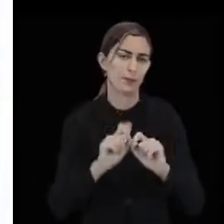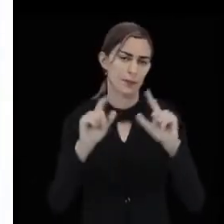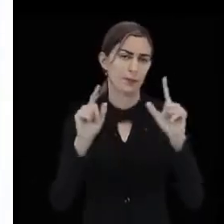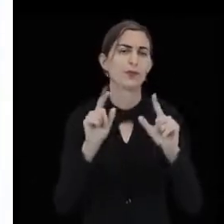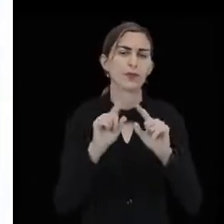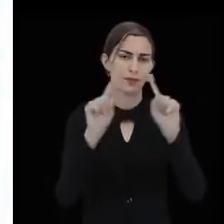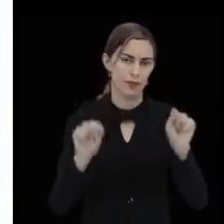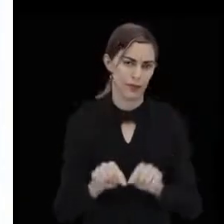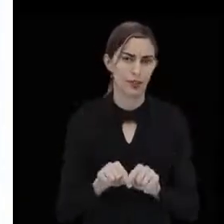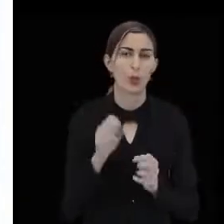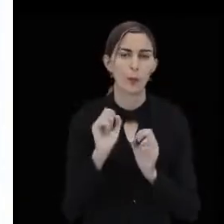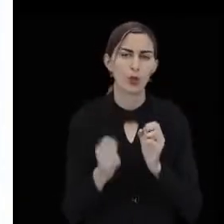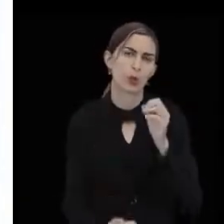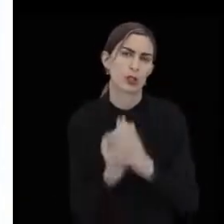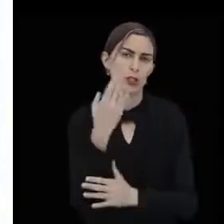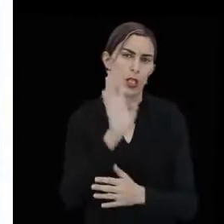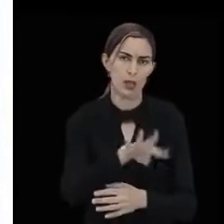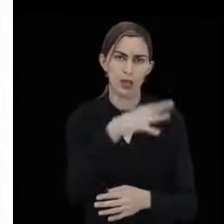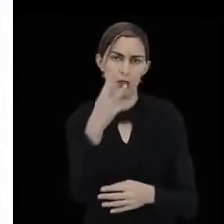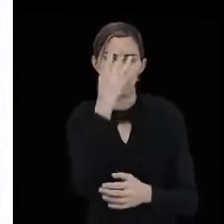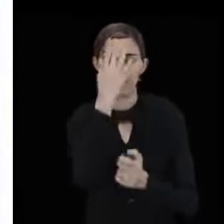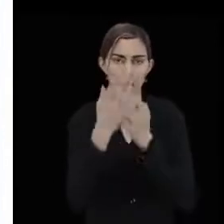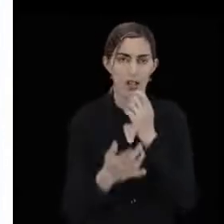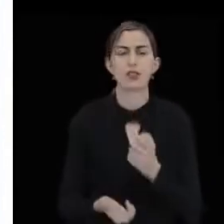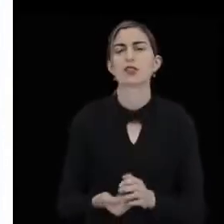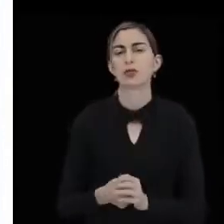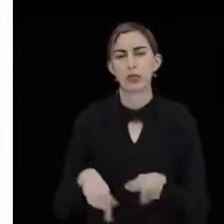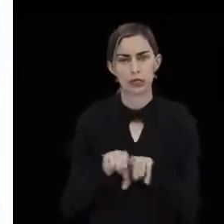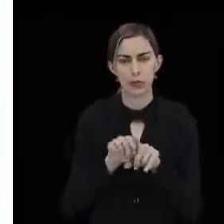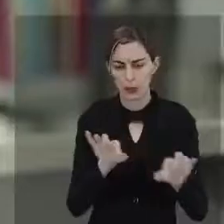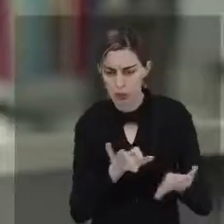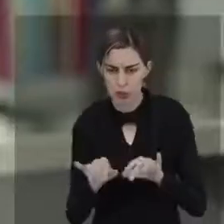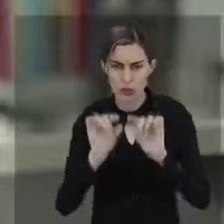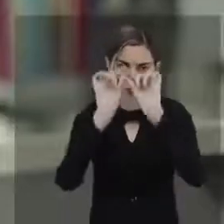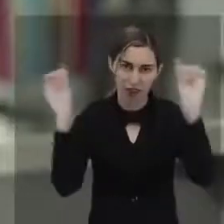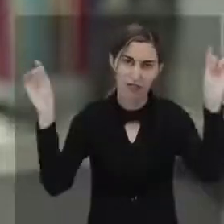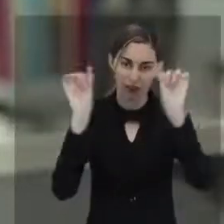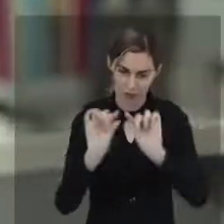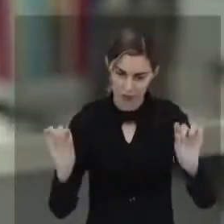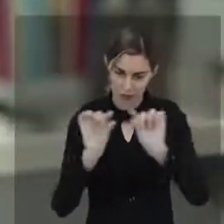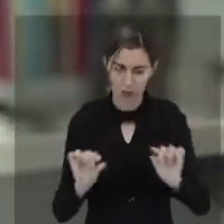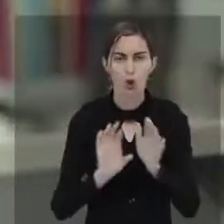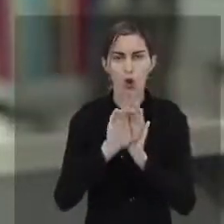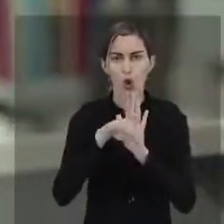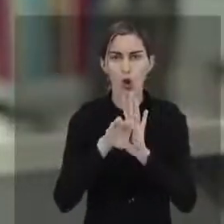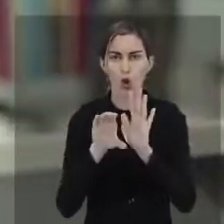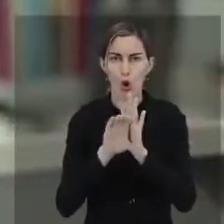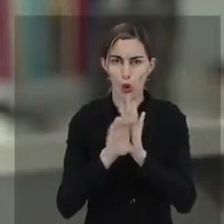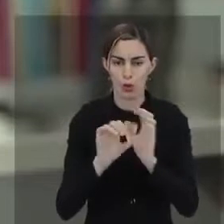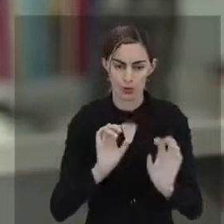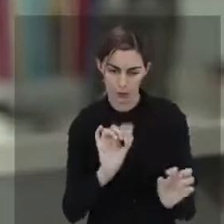certo? Que você pode criar tabelas de uma forma mais fácil. Em vez de você digitar as linhas, o código SQL, ele provê